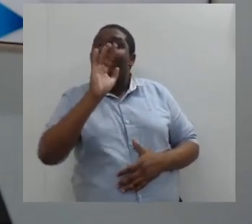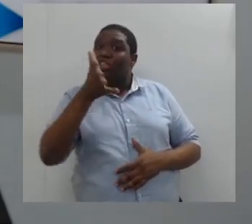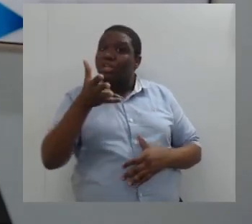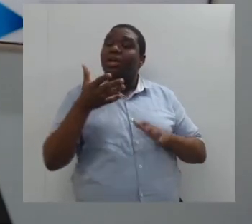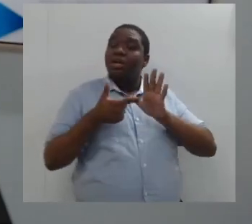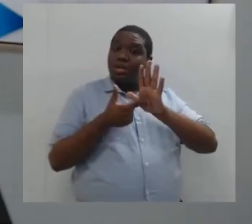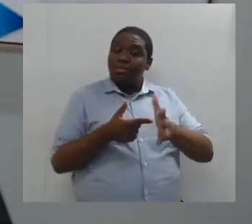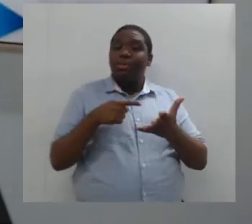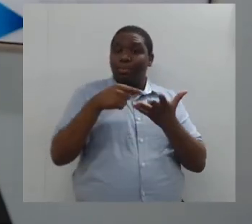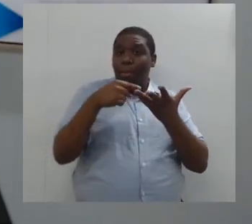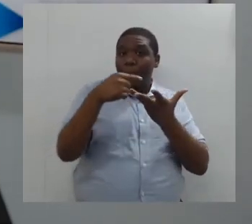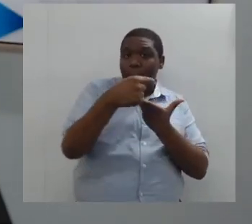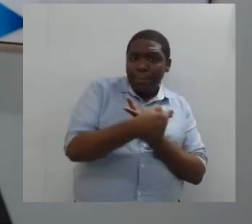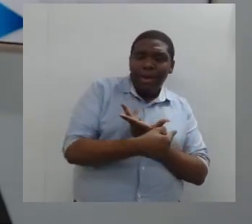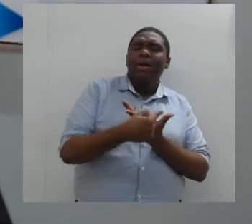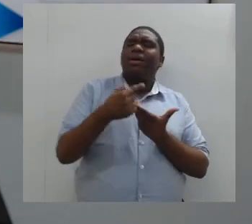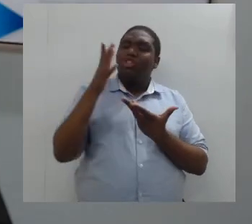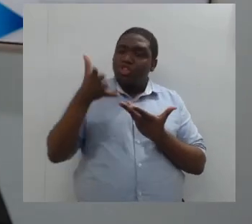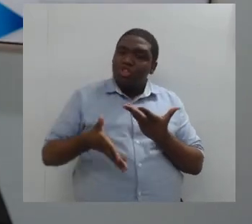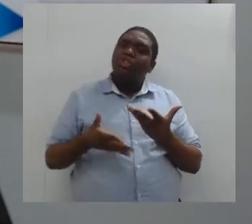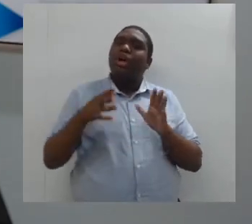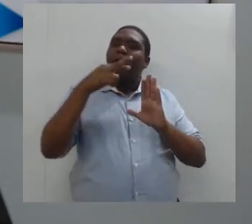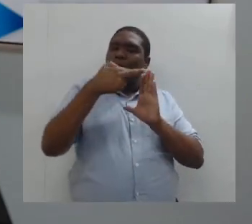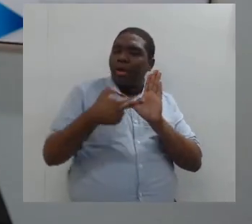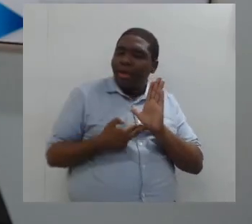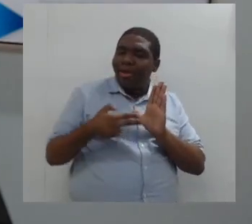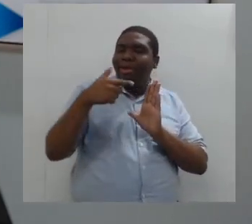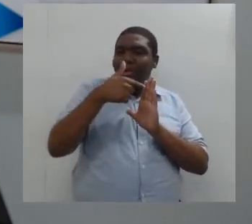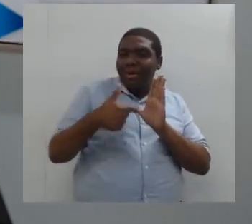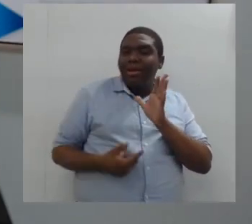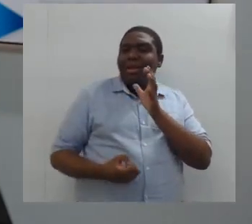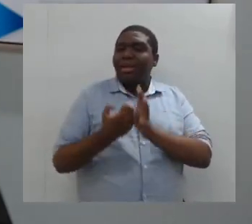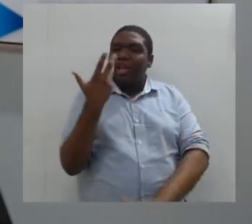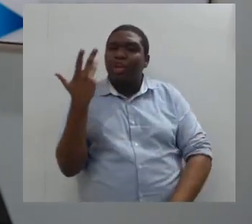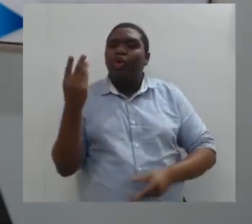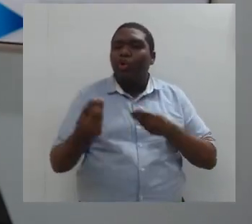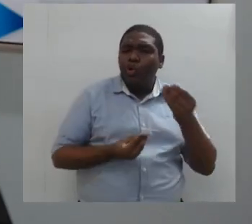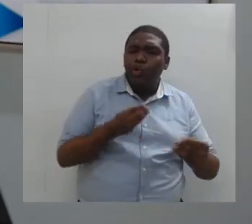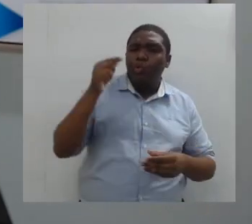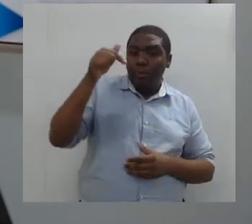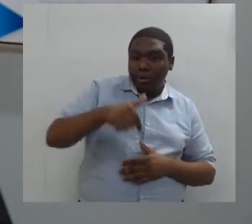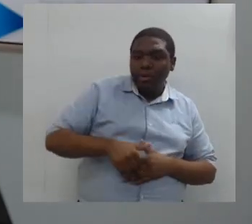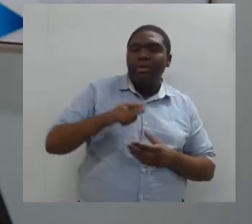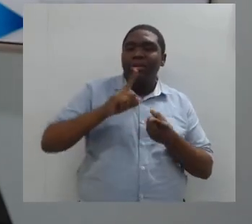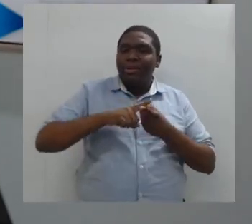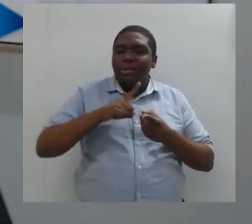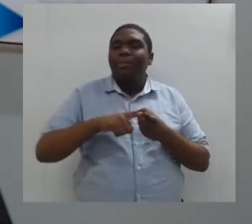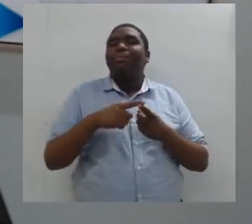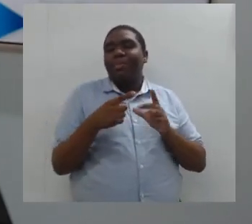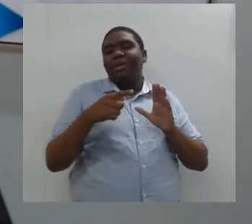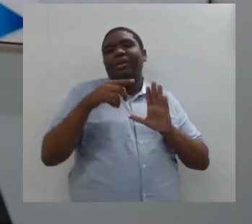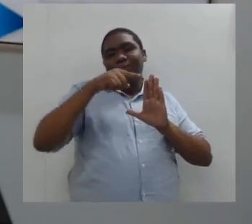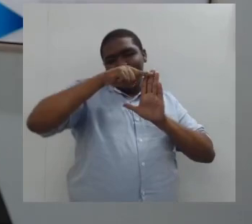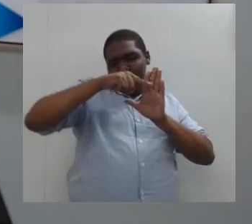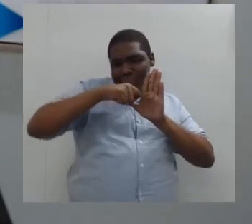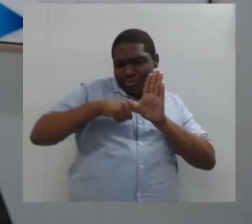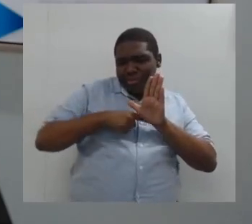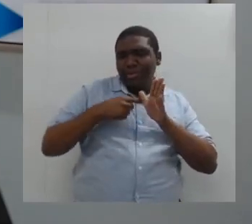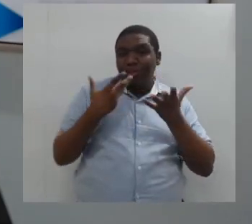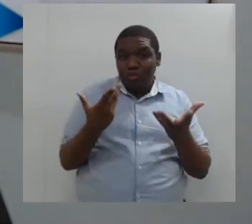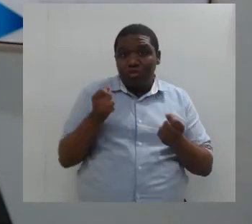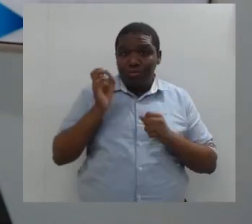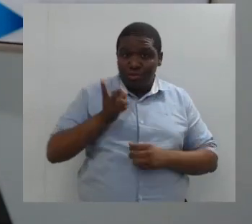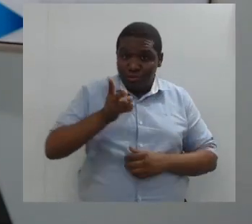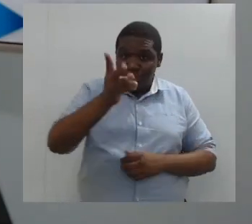fundador, princípios. Então, prestem bem atenção, adentrar, conhecer essa tradição religiosa. E vamos